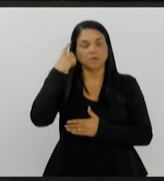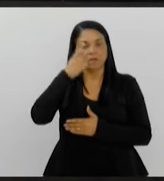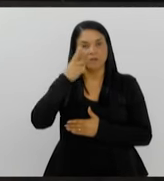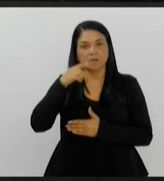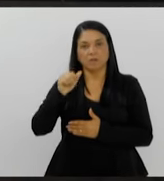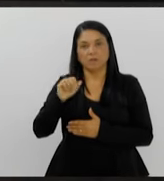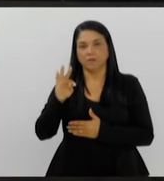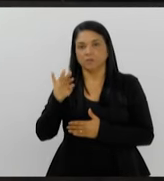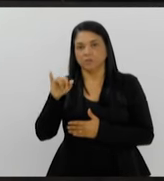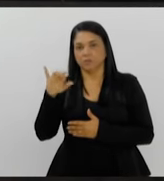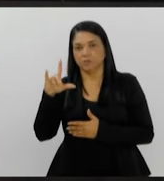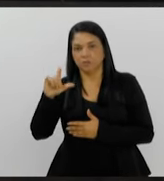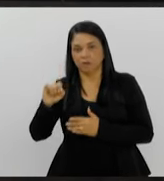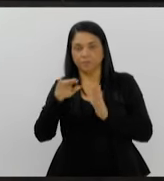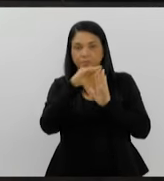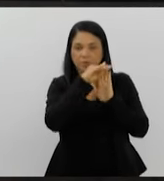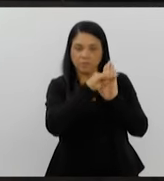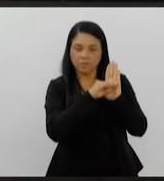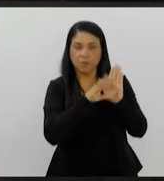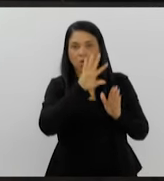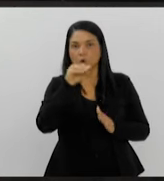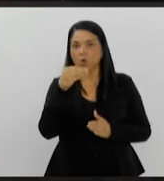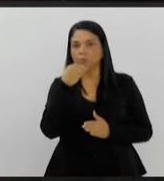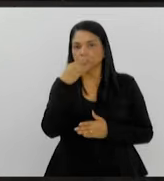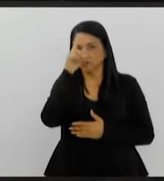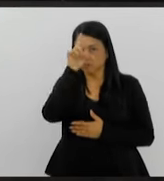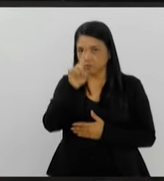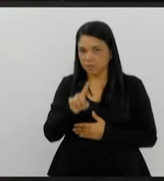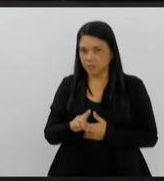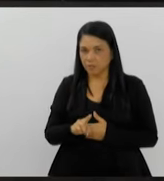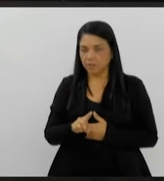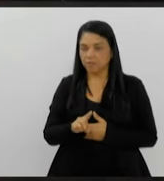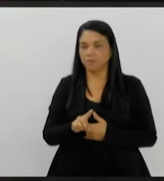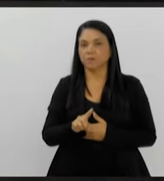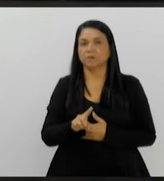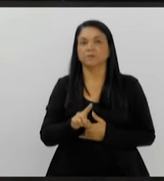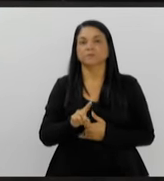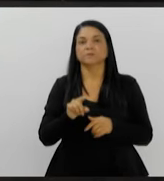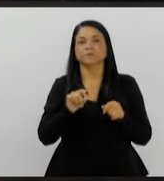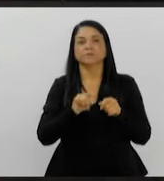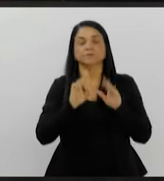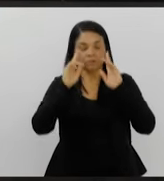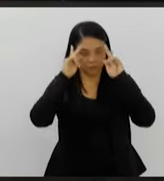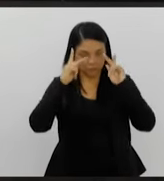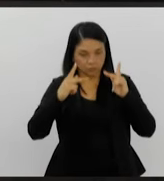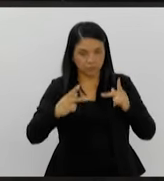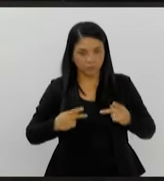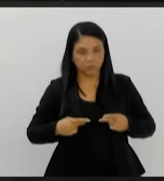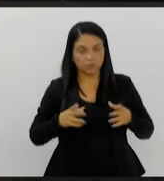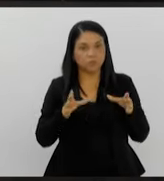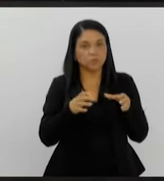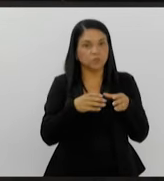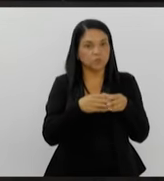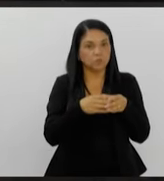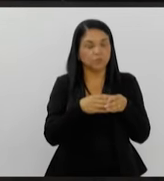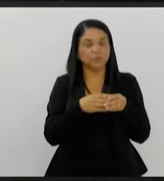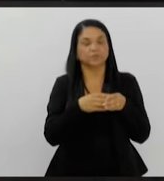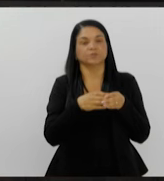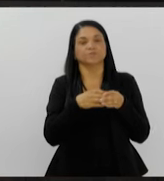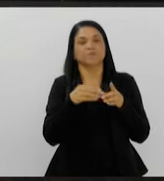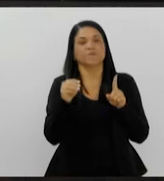que institui o programa de oportunidades e direitos pode destinado e realizado os Direitos Humanos de grupos socialmente vulneráveis